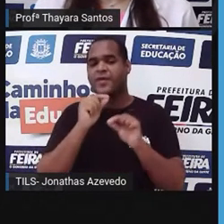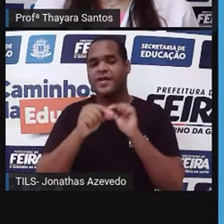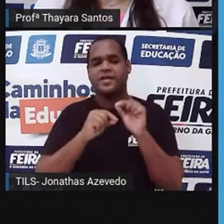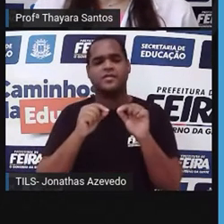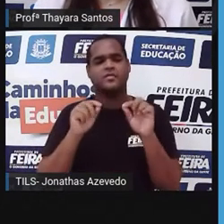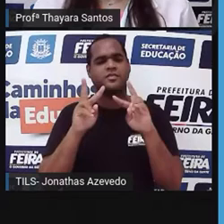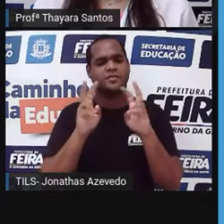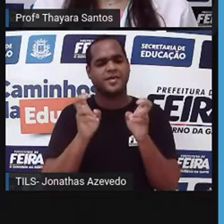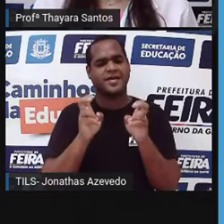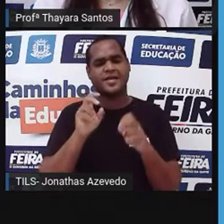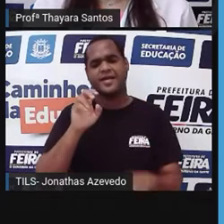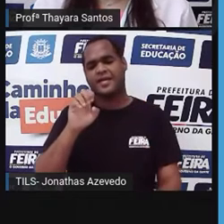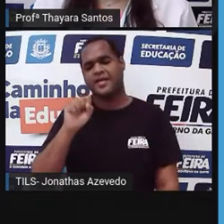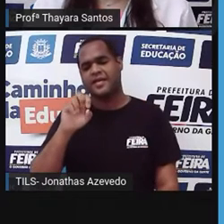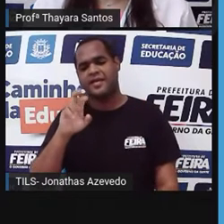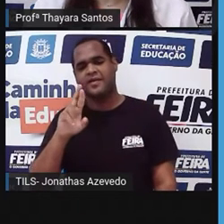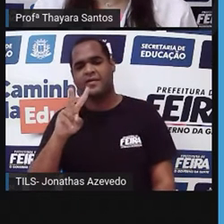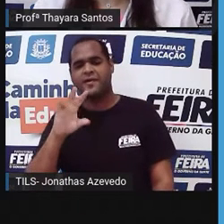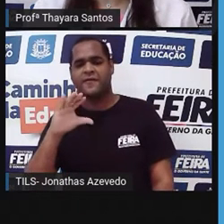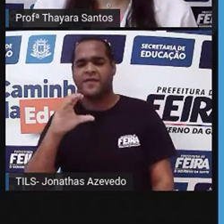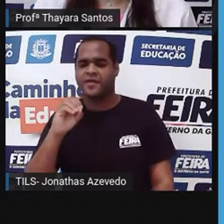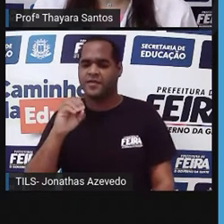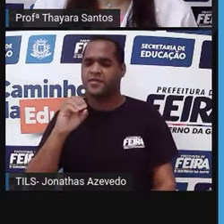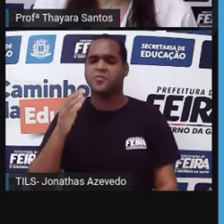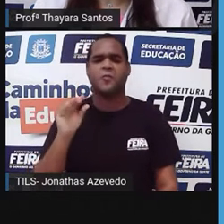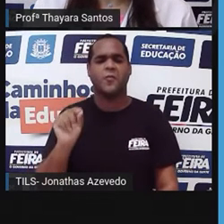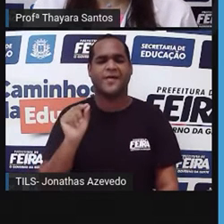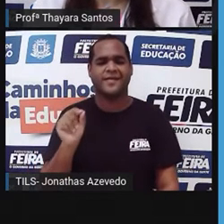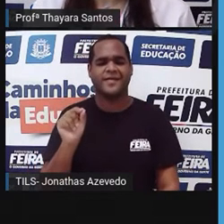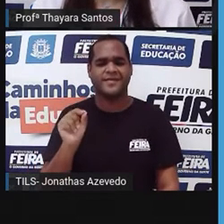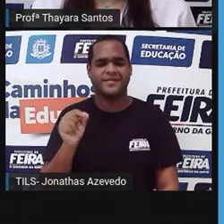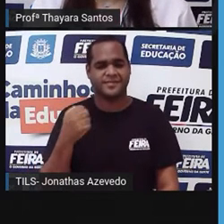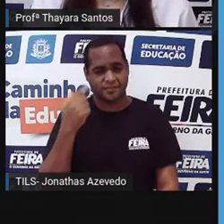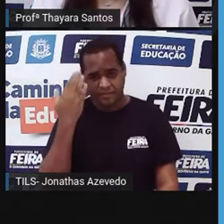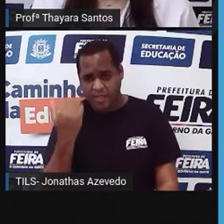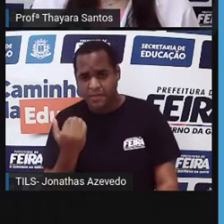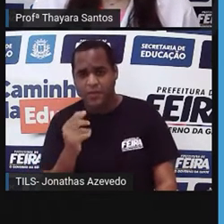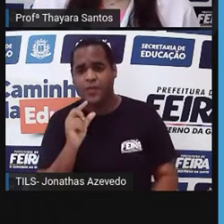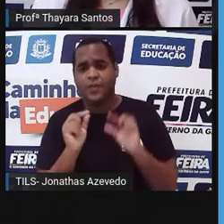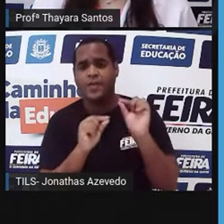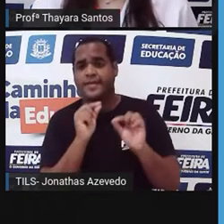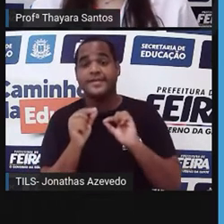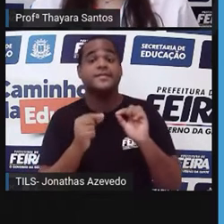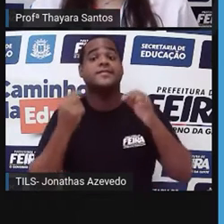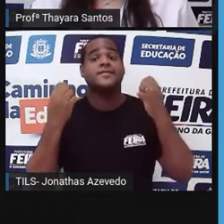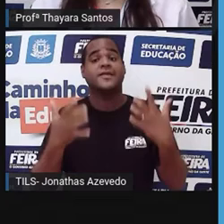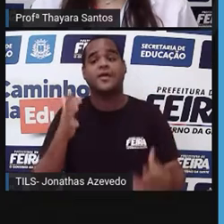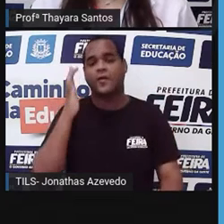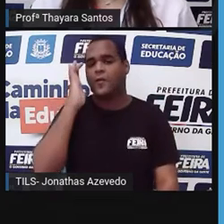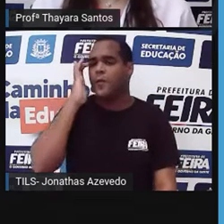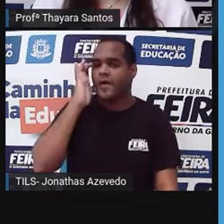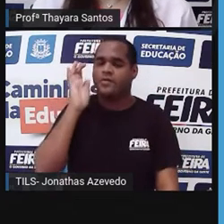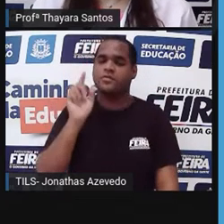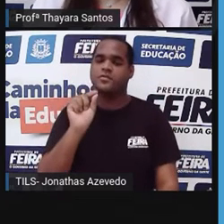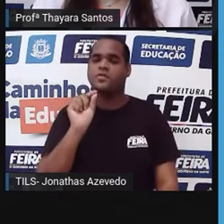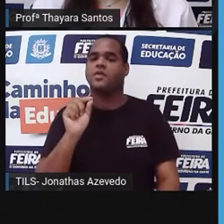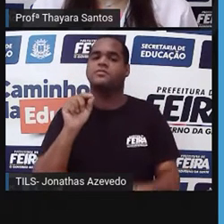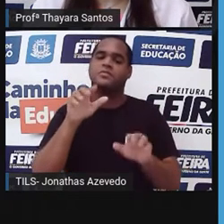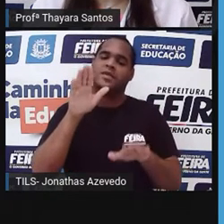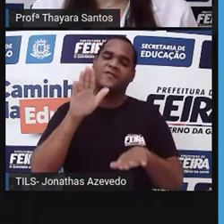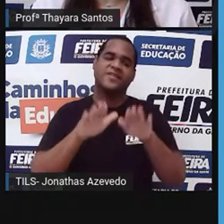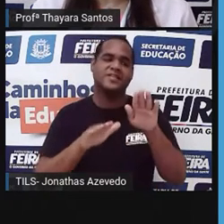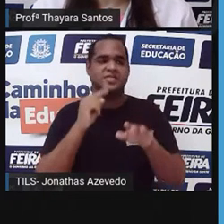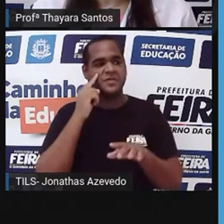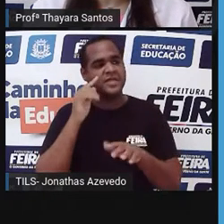expressão, serviços ecossistêmicos? Algum de vocês já ouviu falar sobre isso? Eu acho que talvez alguns de vocês nunca